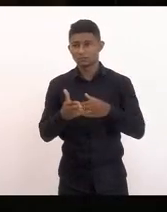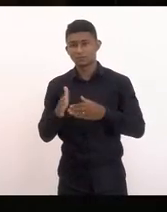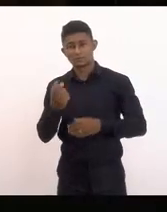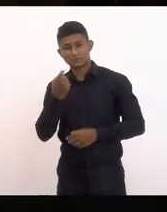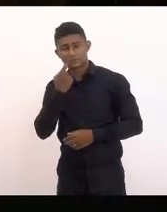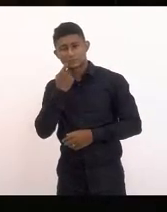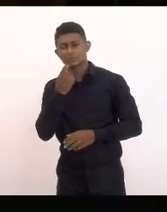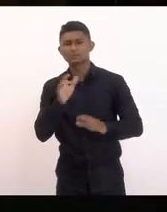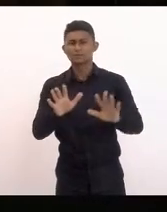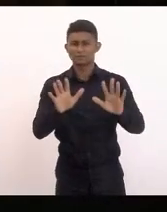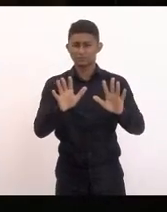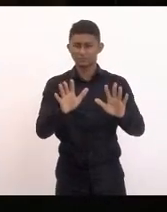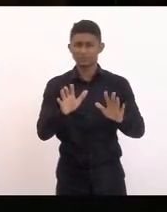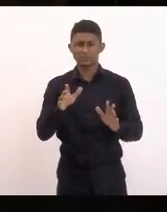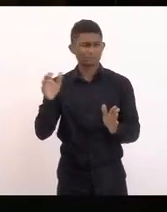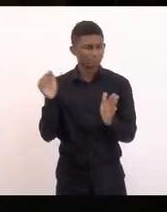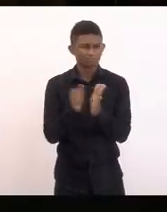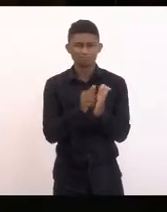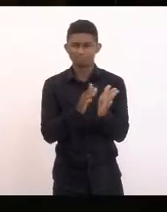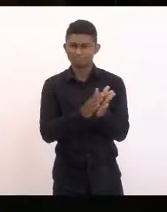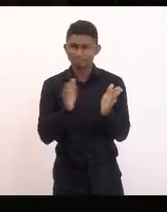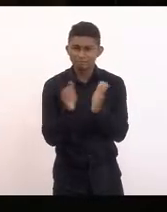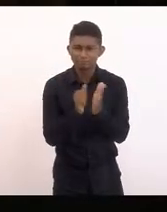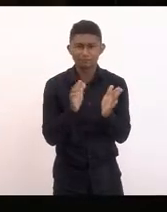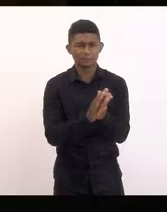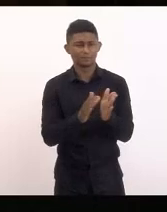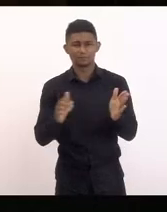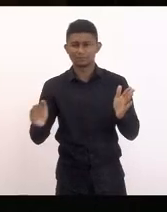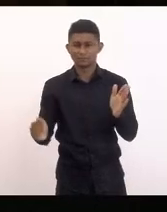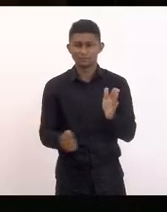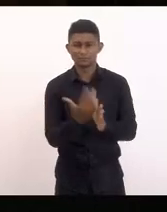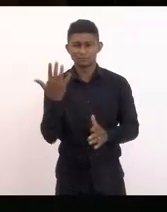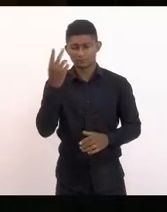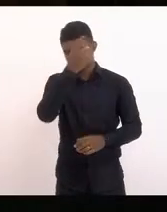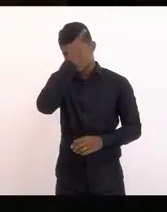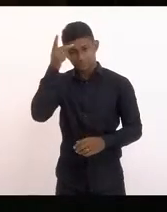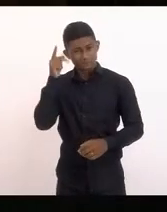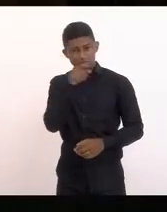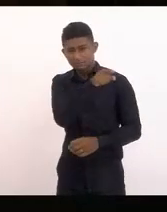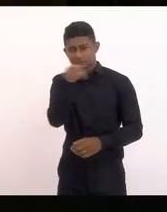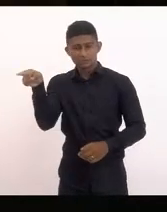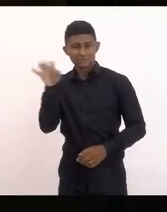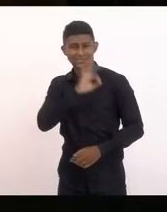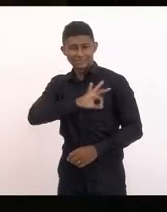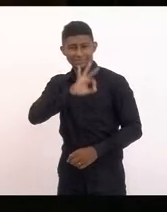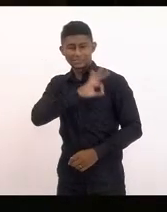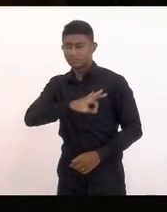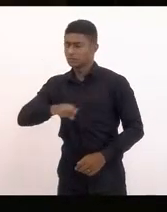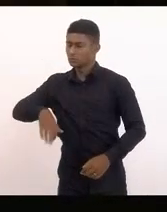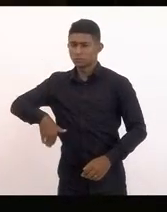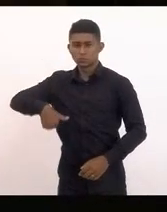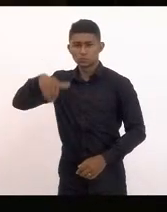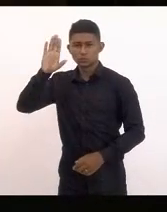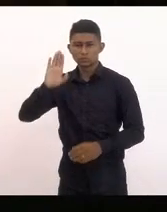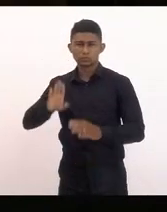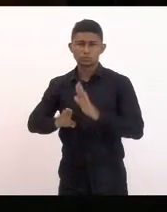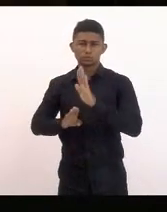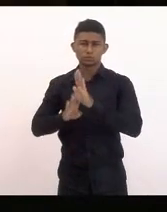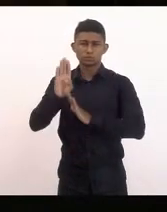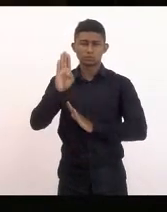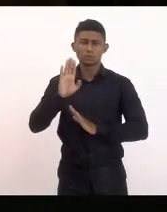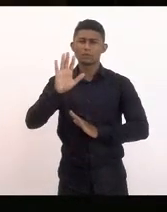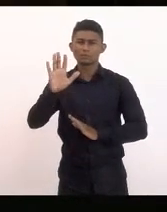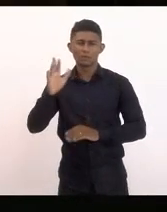você receber denúncias aonde tem outras pessoas que ganham salários gigantescos e não aparecem nem para